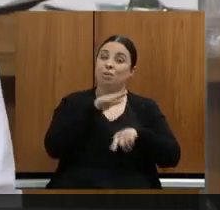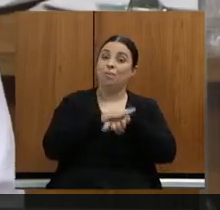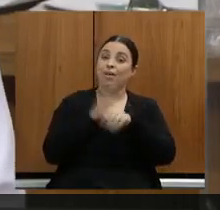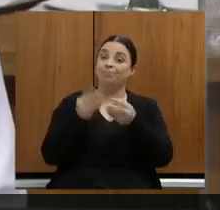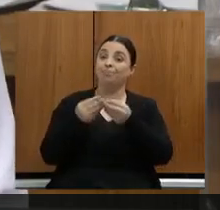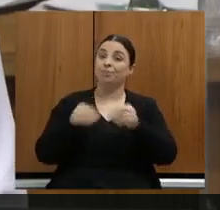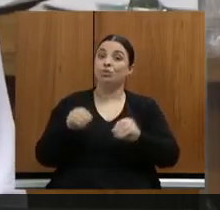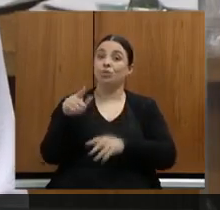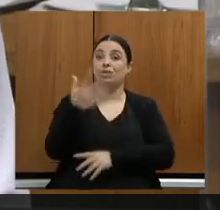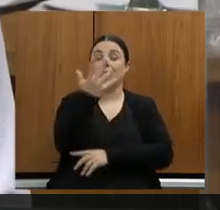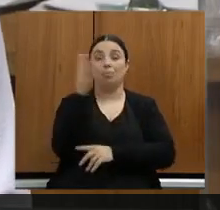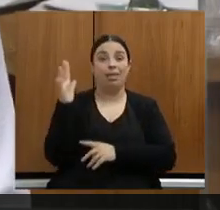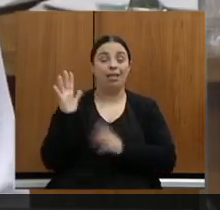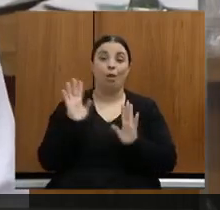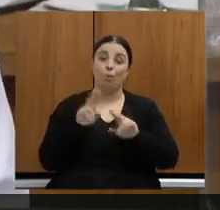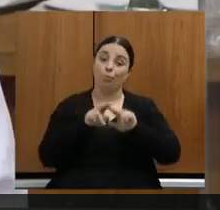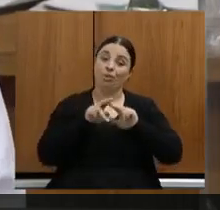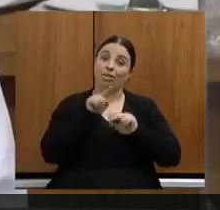estudo